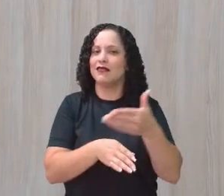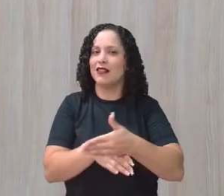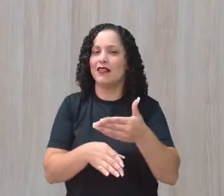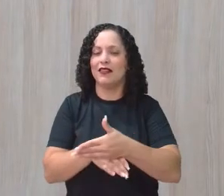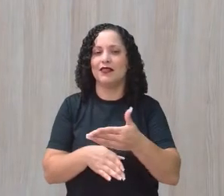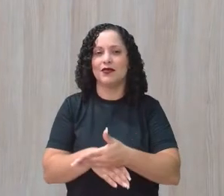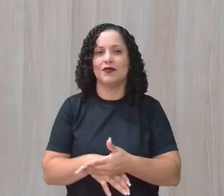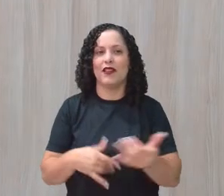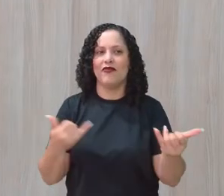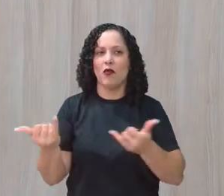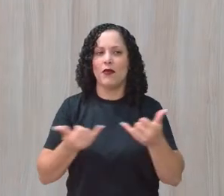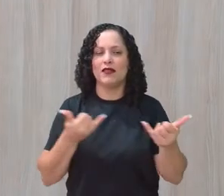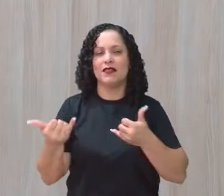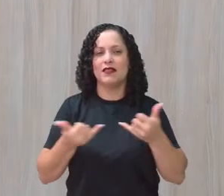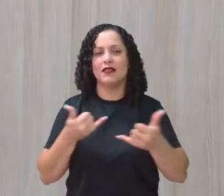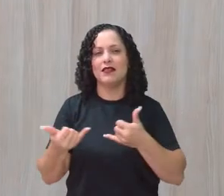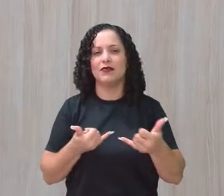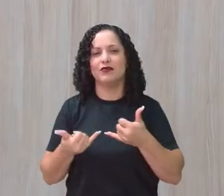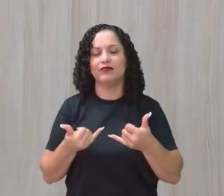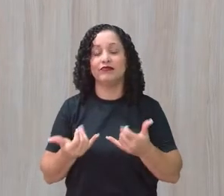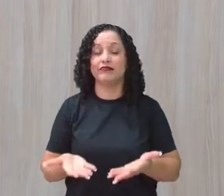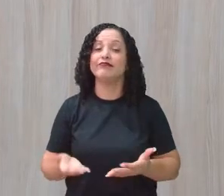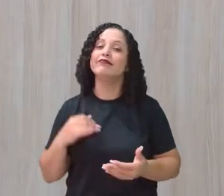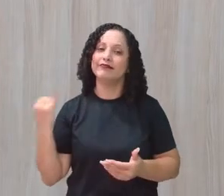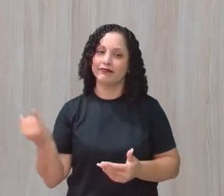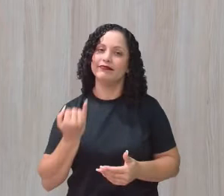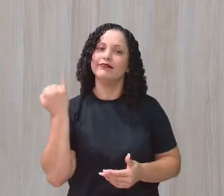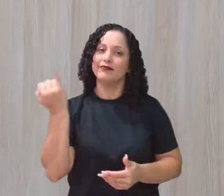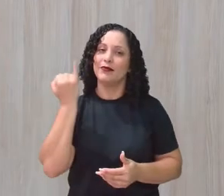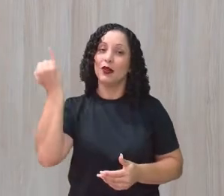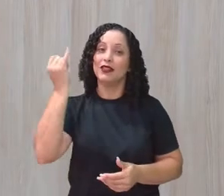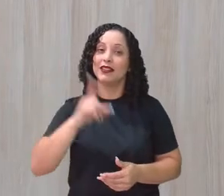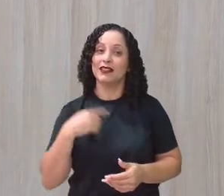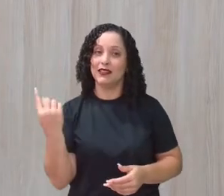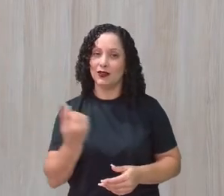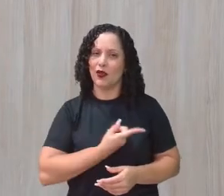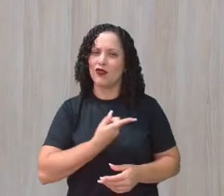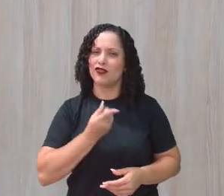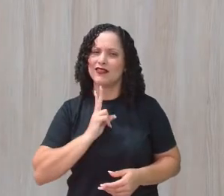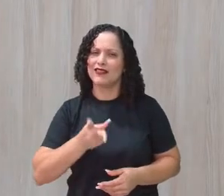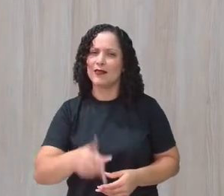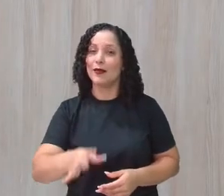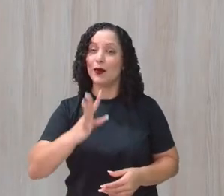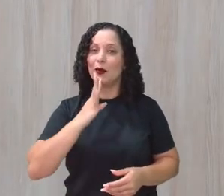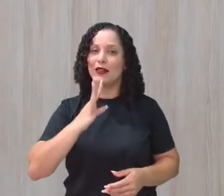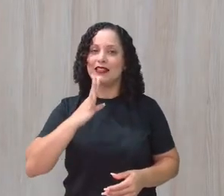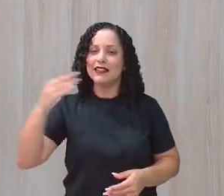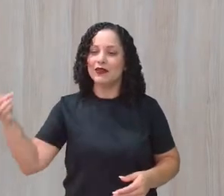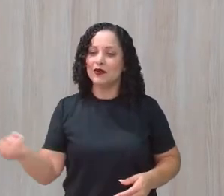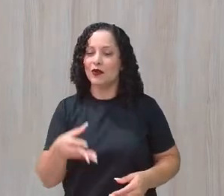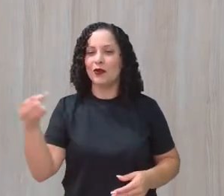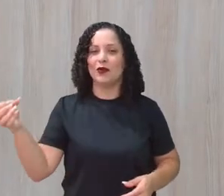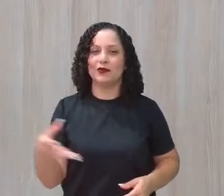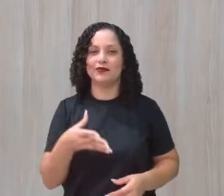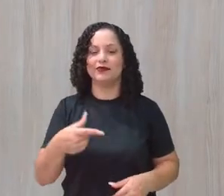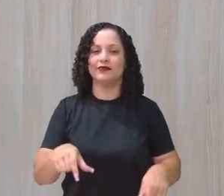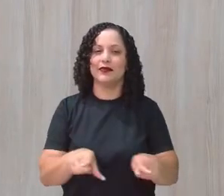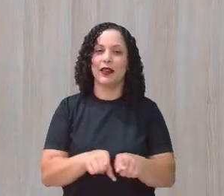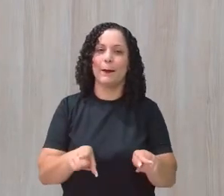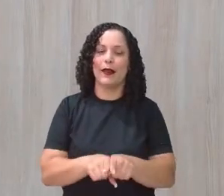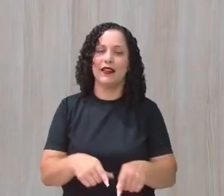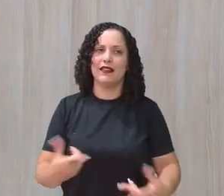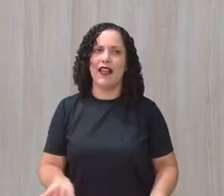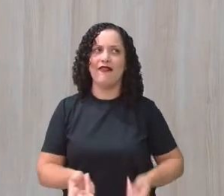informação. Por isso que é importante, não é, estarmos nos atualizando e também falando, não é,